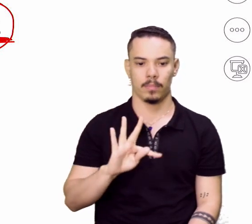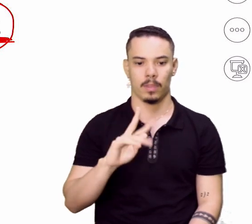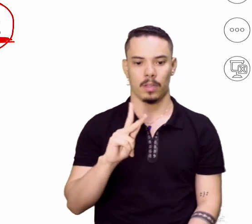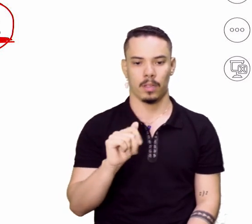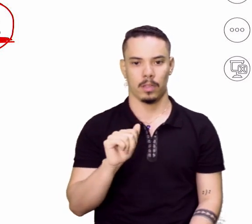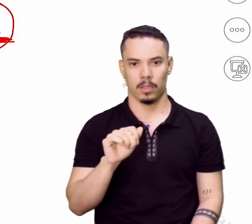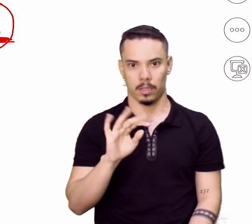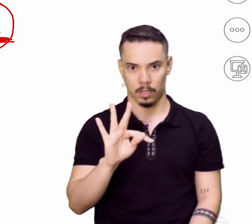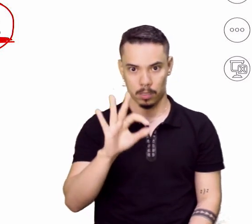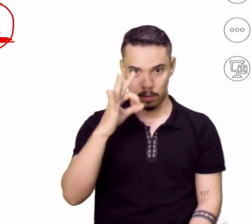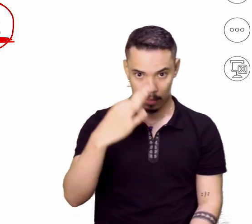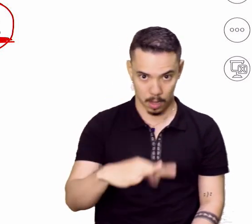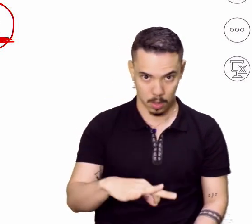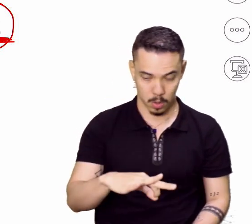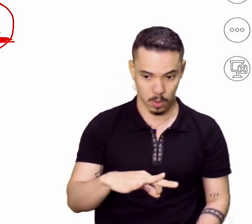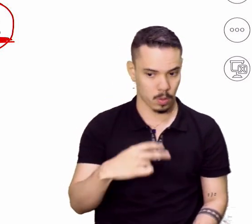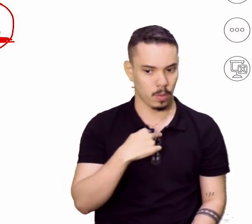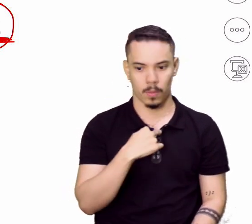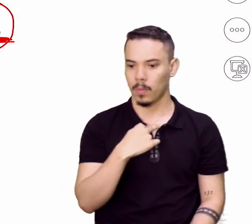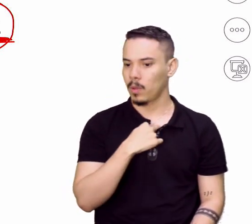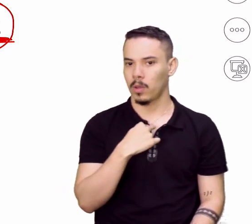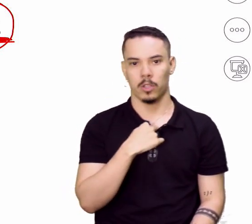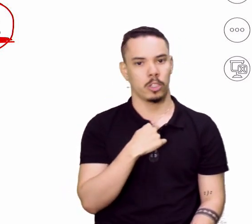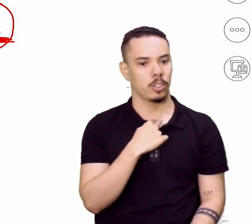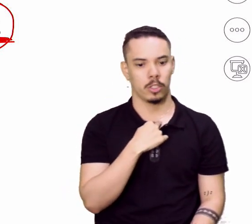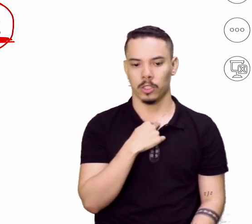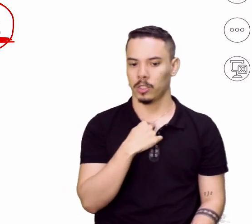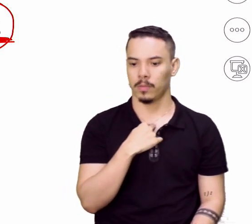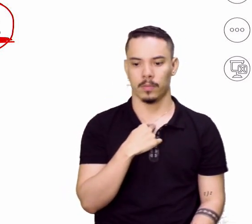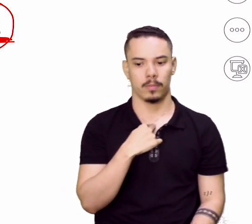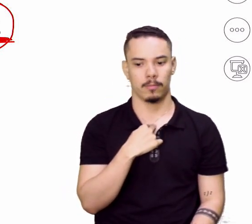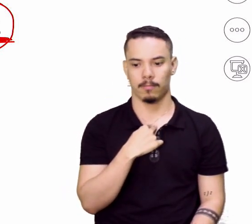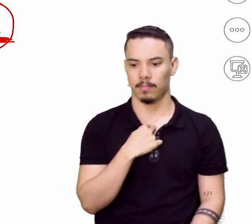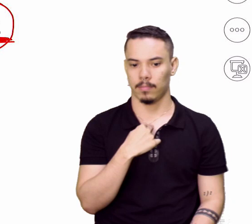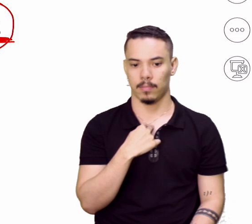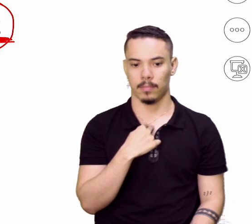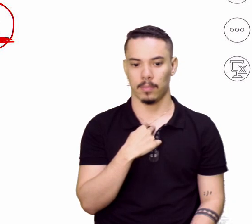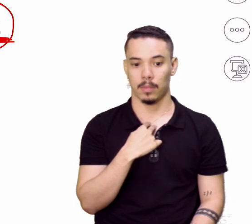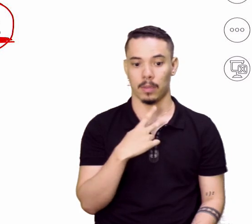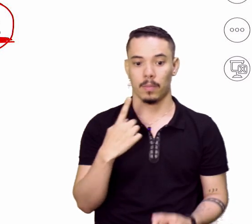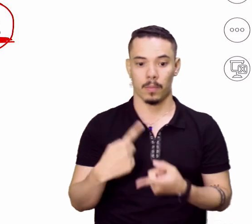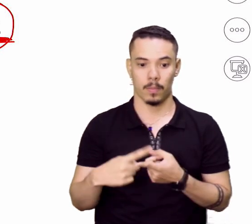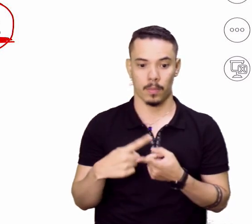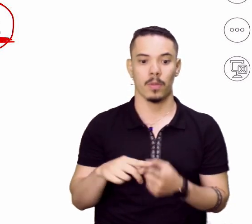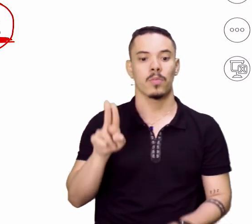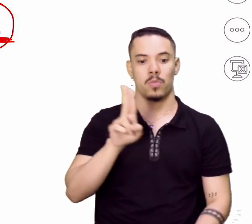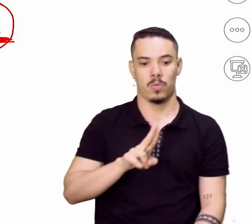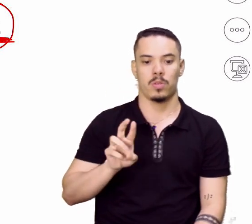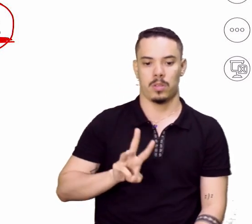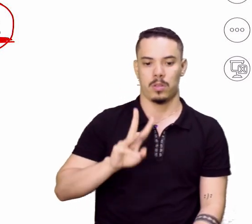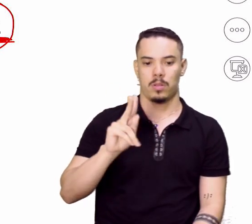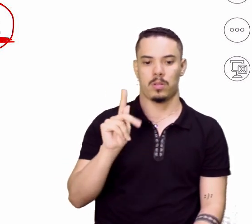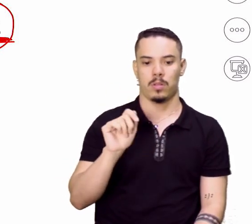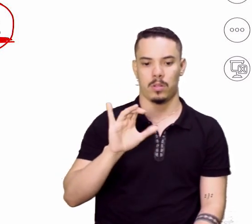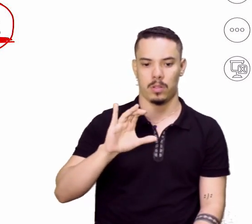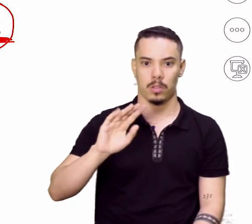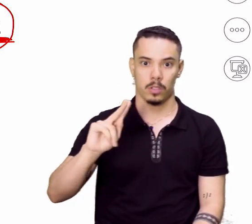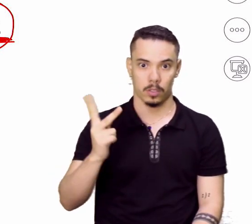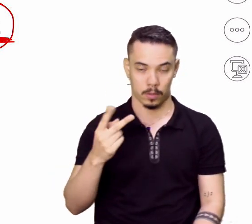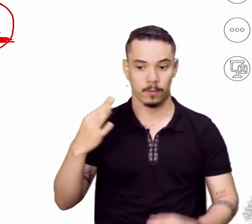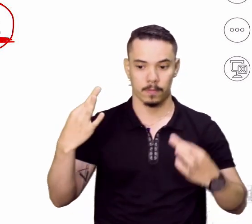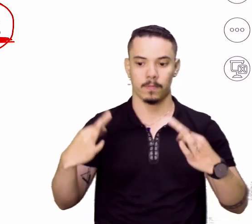Tudo bem? Aí você vai ter que usar which. This is the car for which I